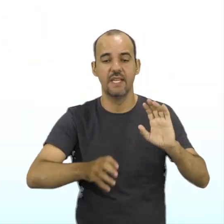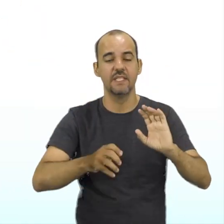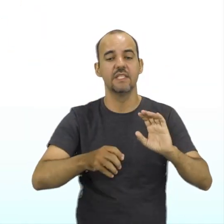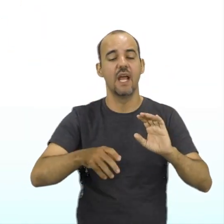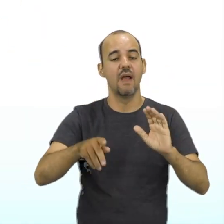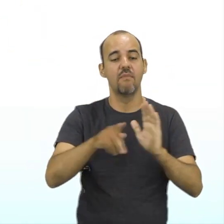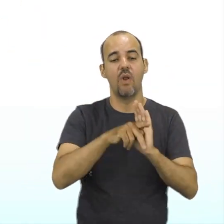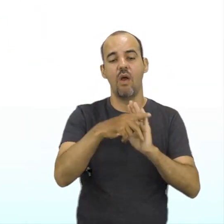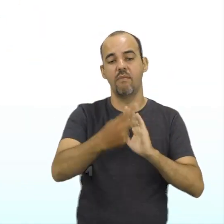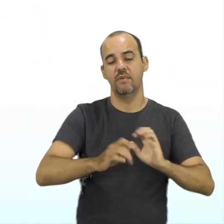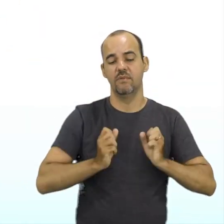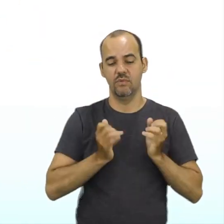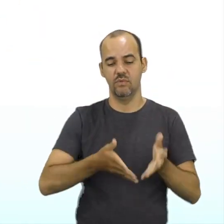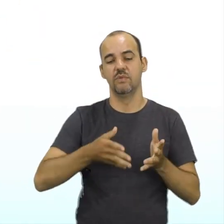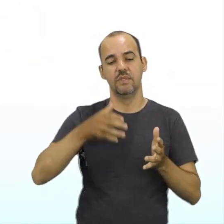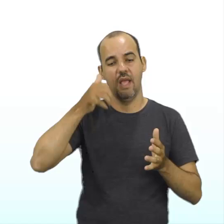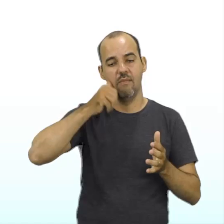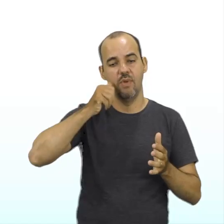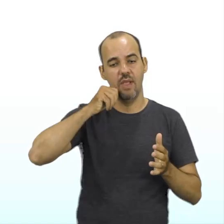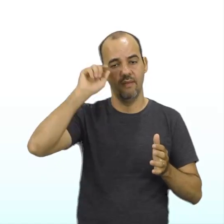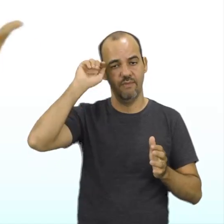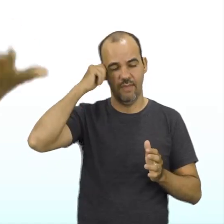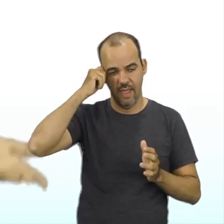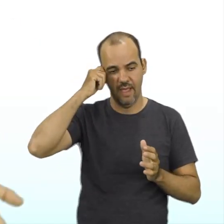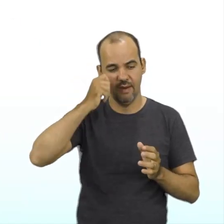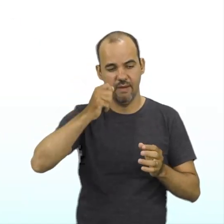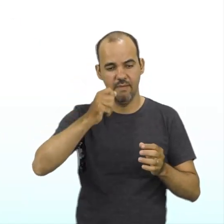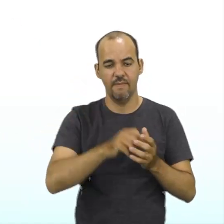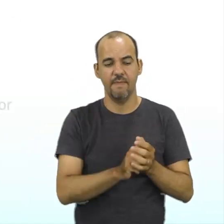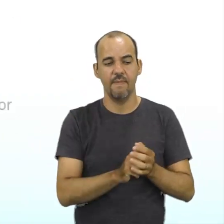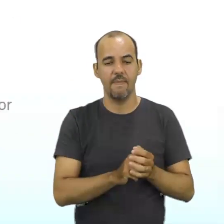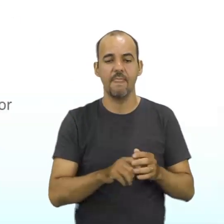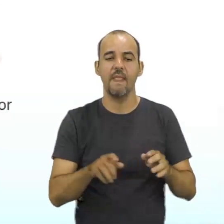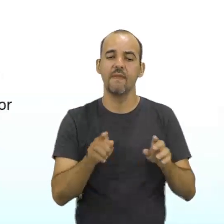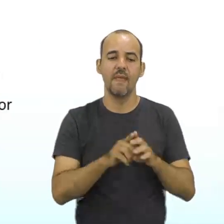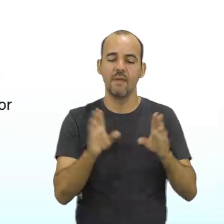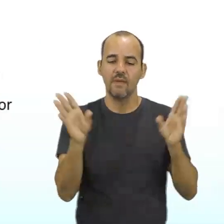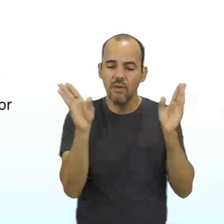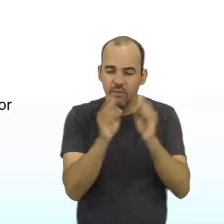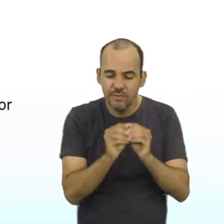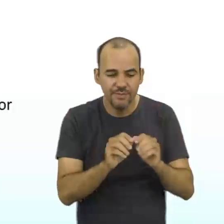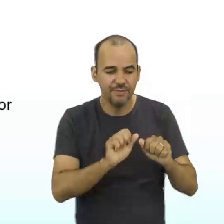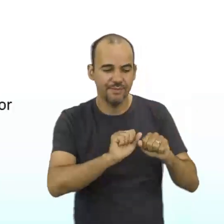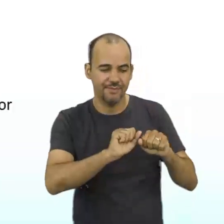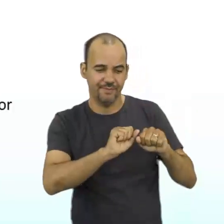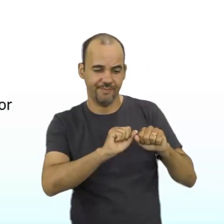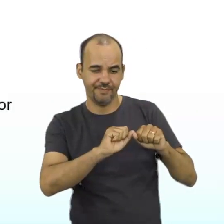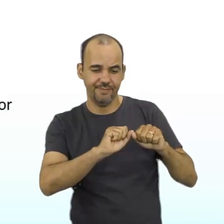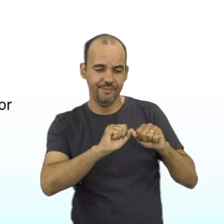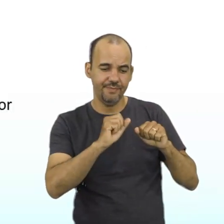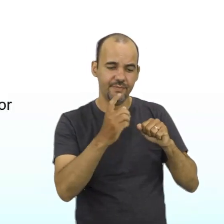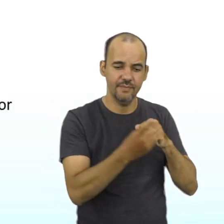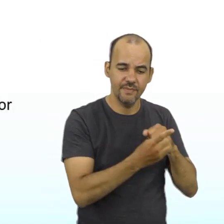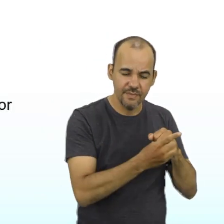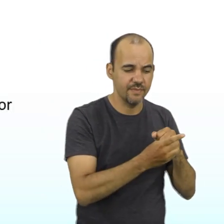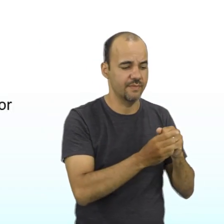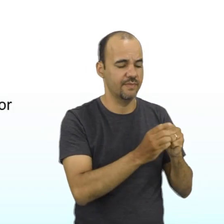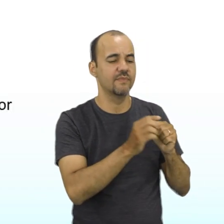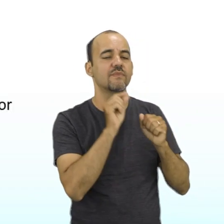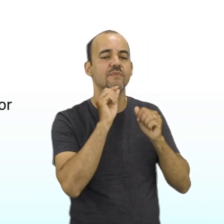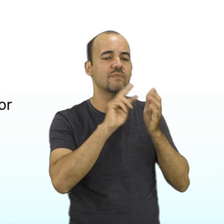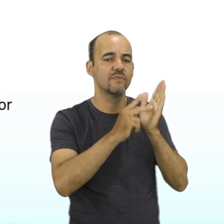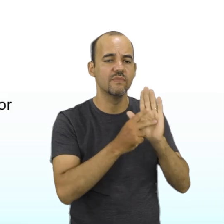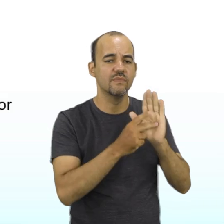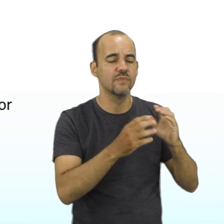gente vai passar bem rapidinho para relembrar, né? Os advérbios, como você está vendo aí, né? São uma classe de palavras